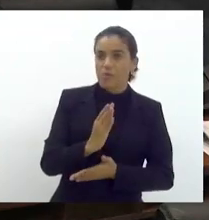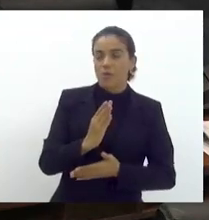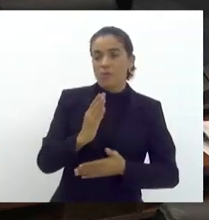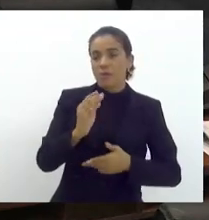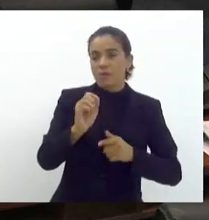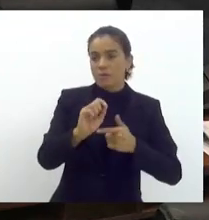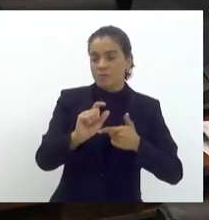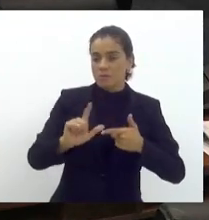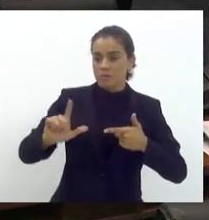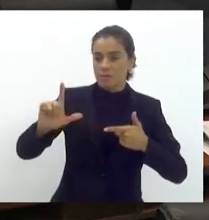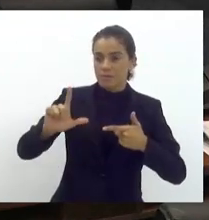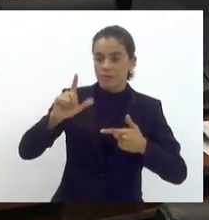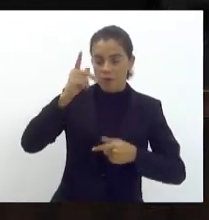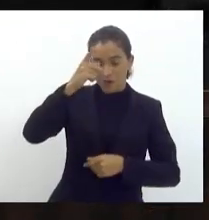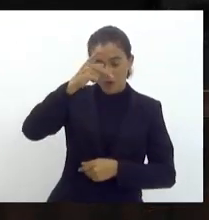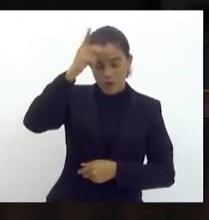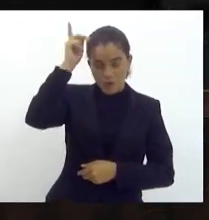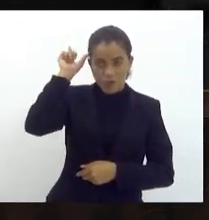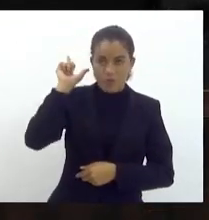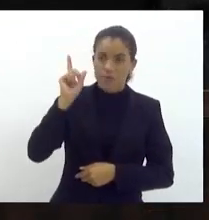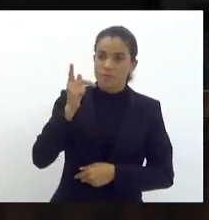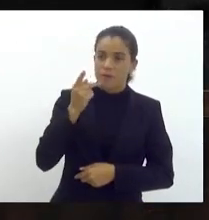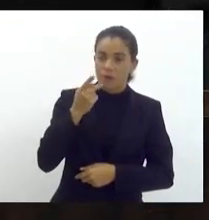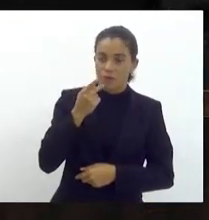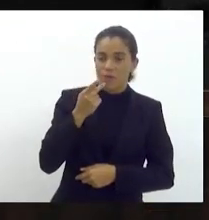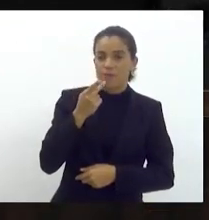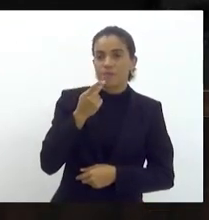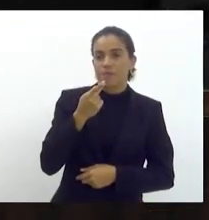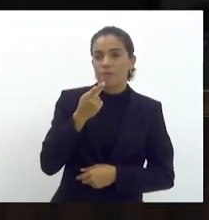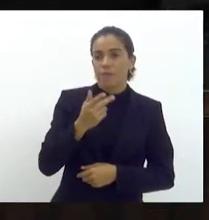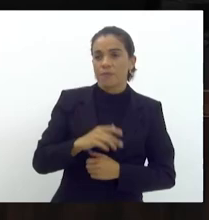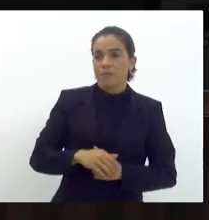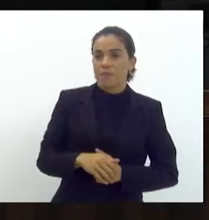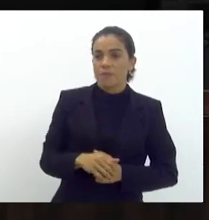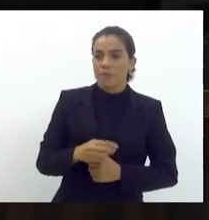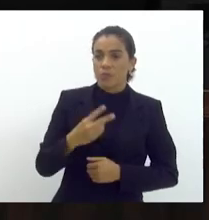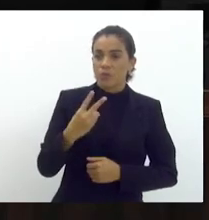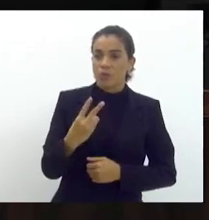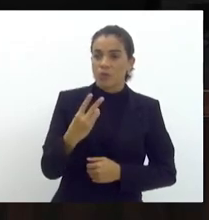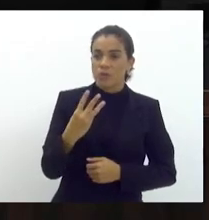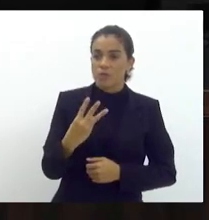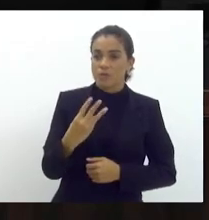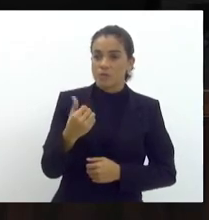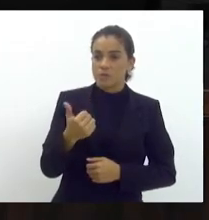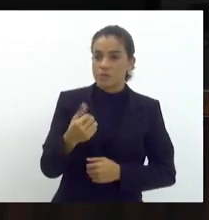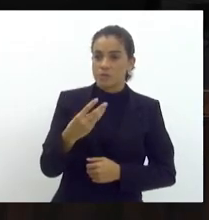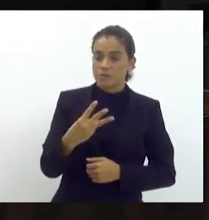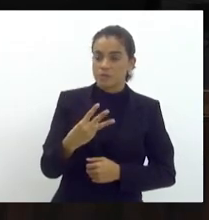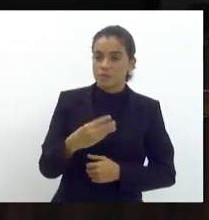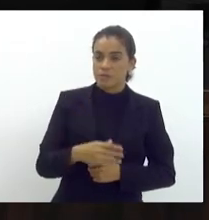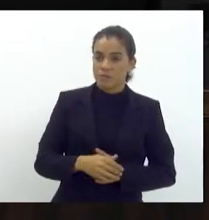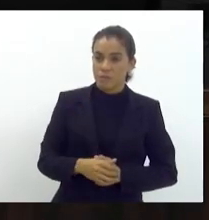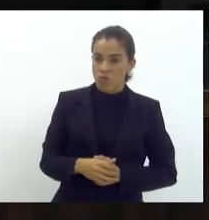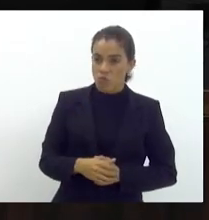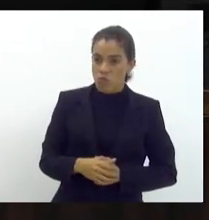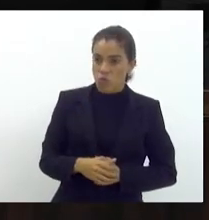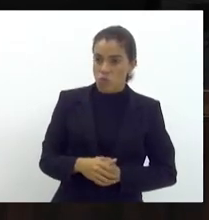destaques Deputado Luiz Paulo nas emendas aditivas 2 3 e 13 deputada